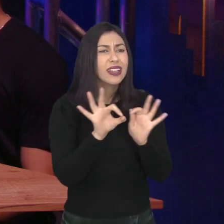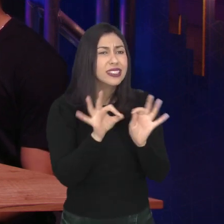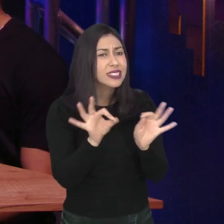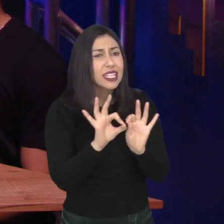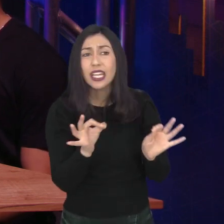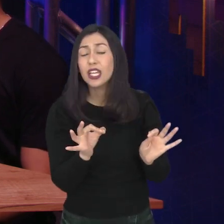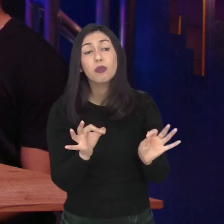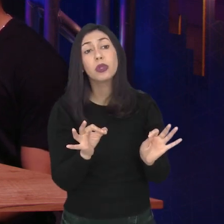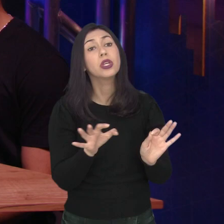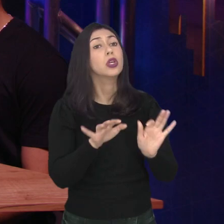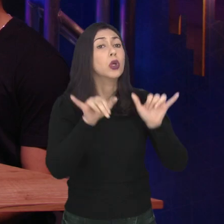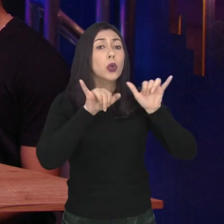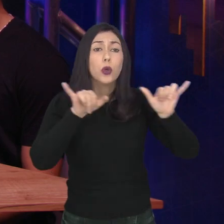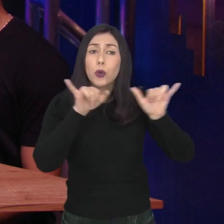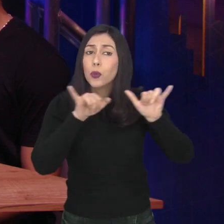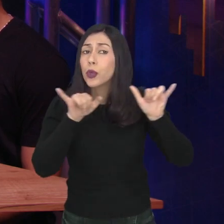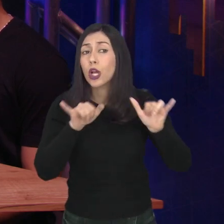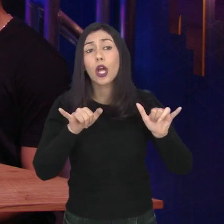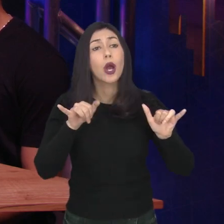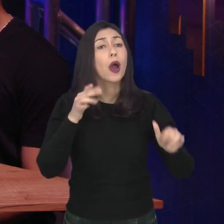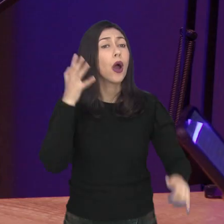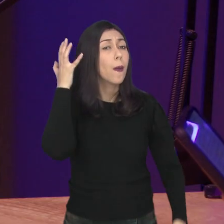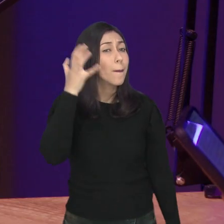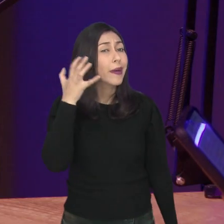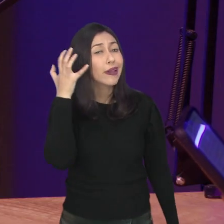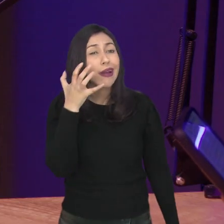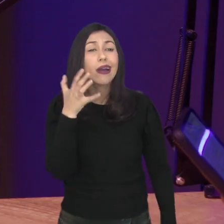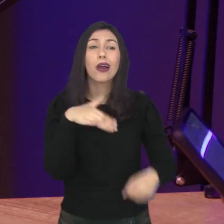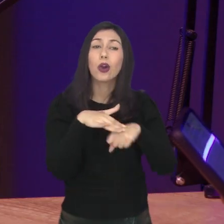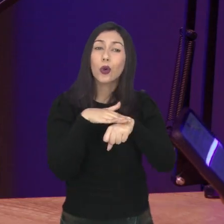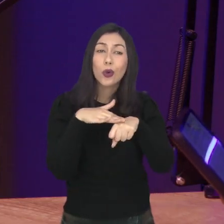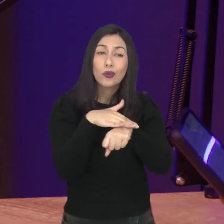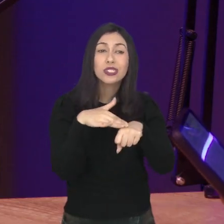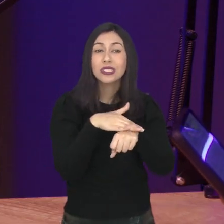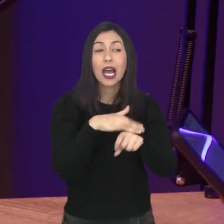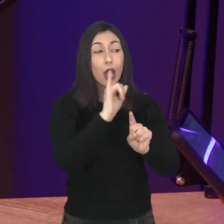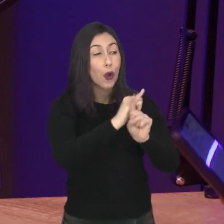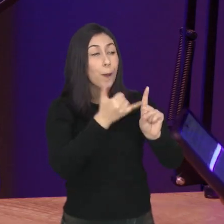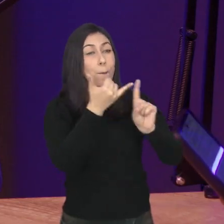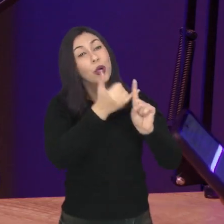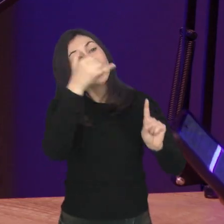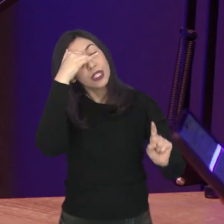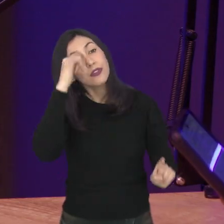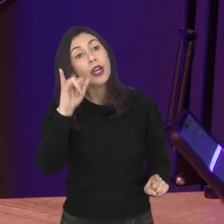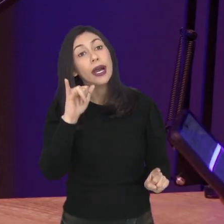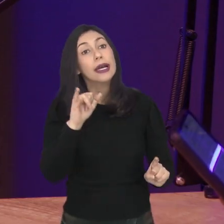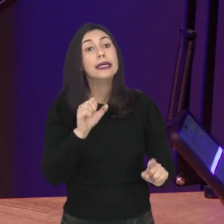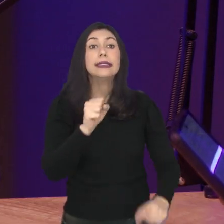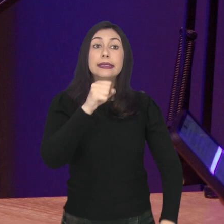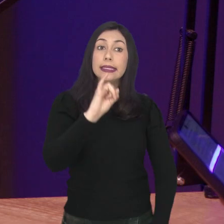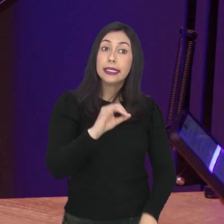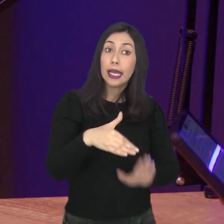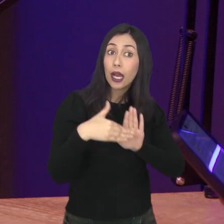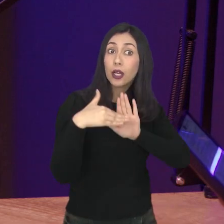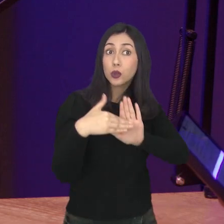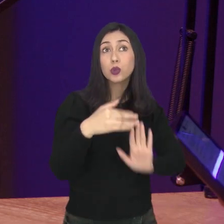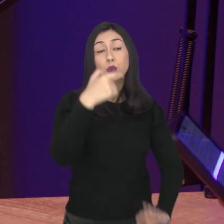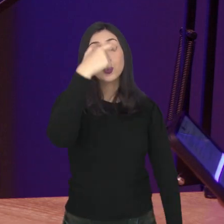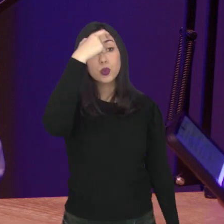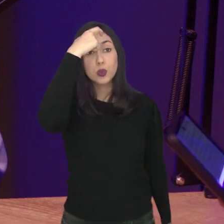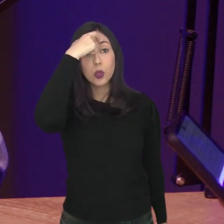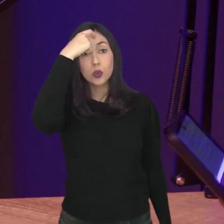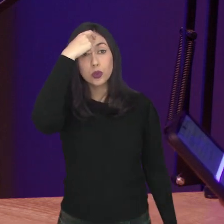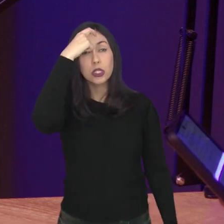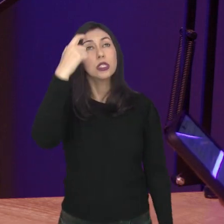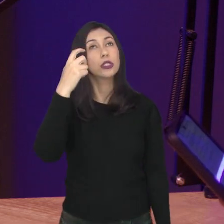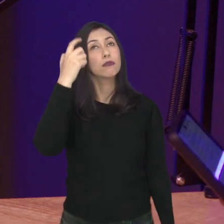programa de combate ao bullying. Então, é o quê? Palestra, conversar com os alunos. Porque, assim, quanto mais consciência os alunos, isso também tem na pesquisa, quanto